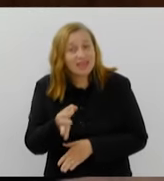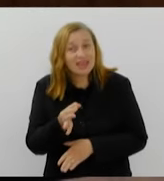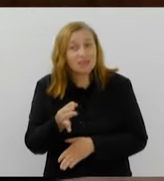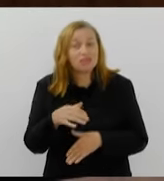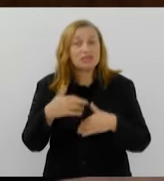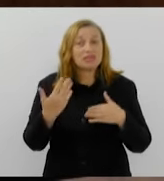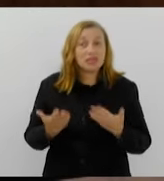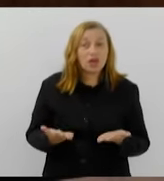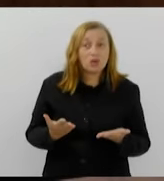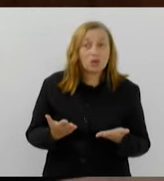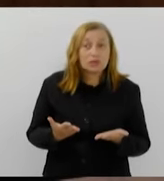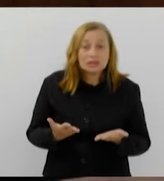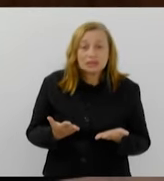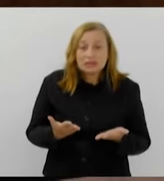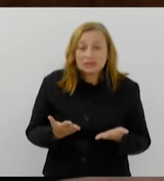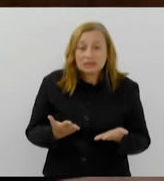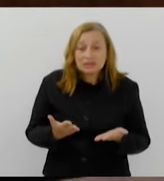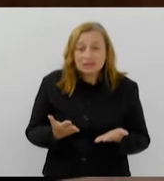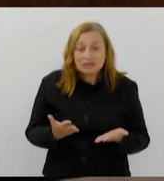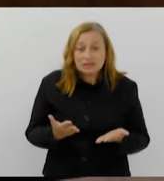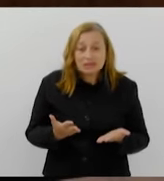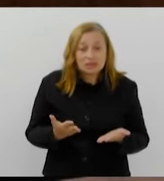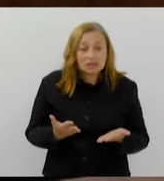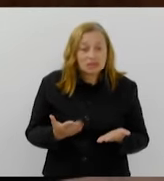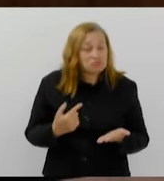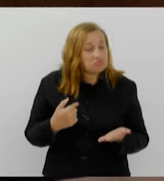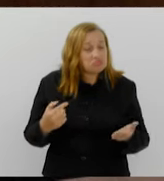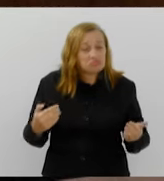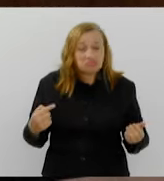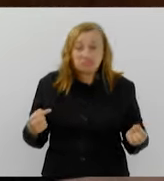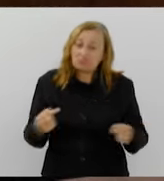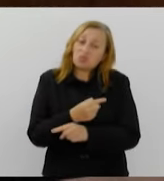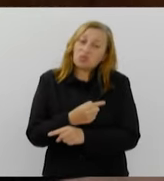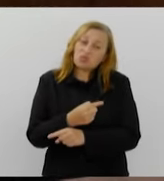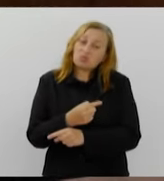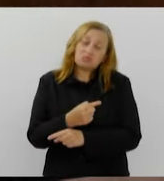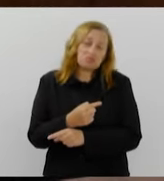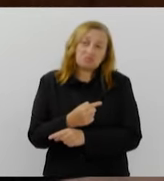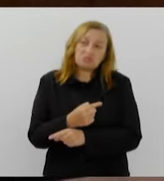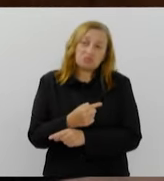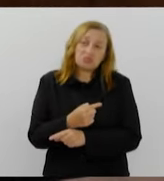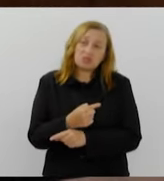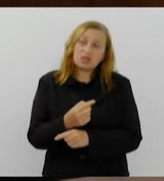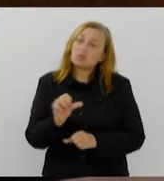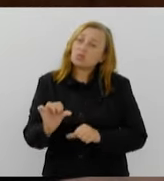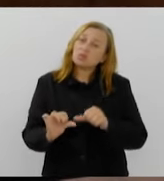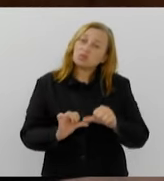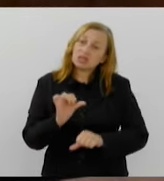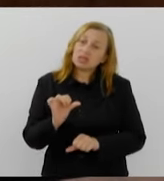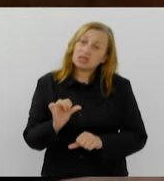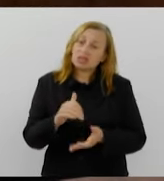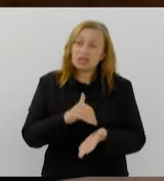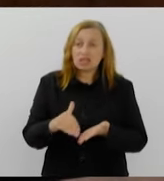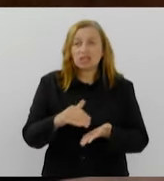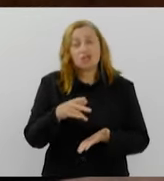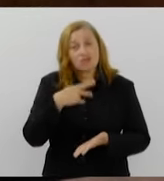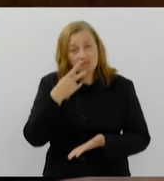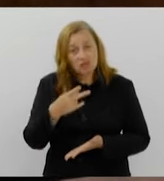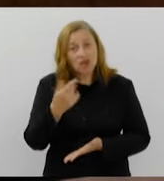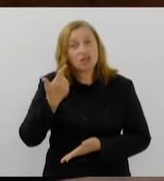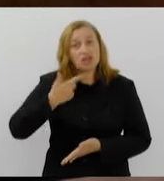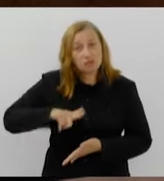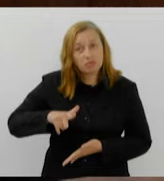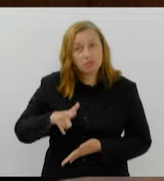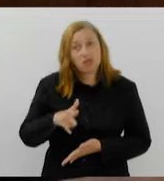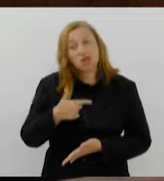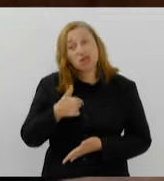eu não não não concordei com essa mudança do secretário confesso a vossa Excel repito me